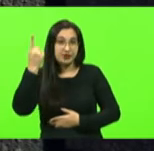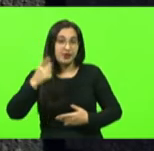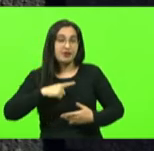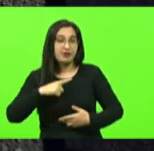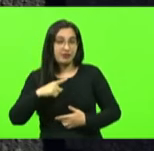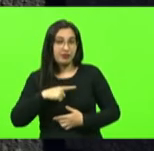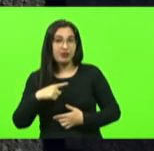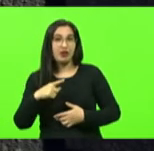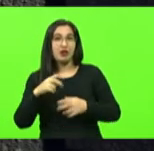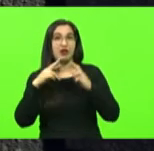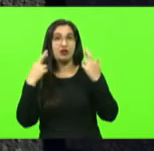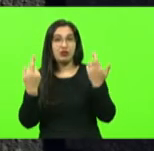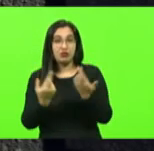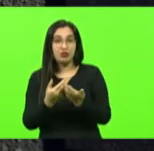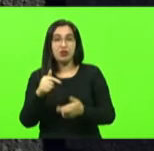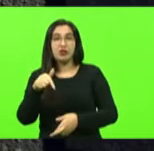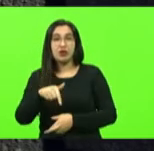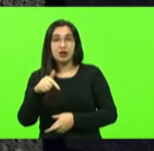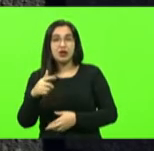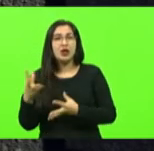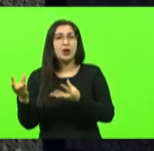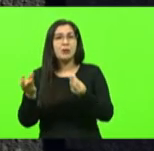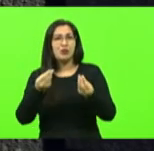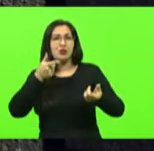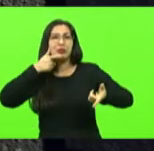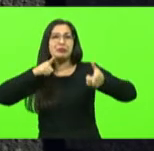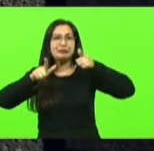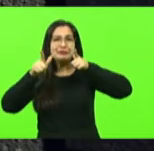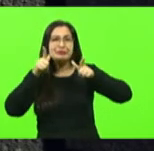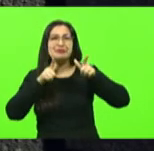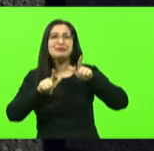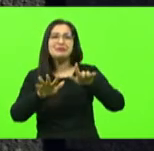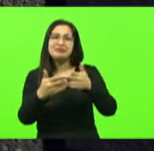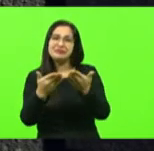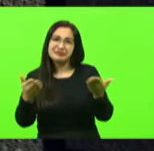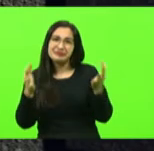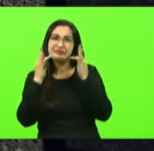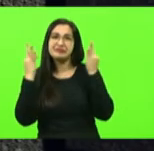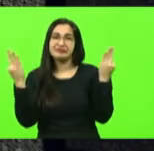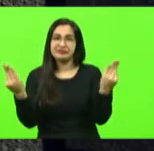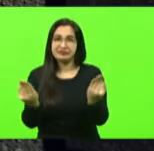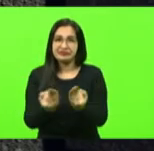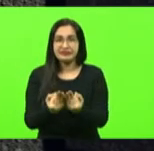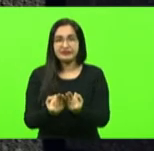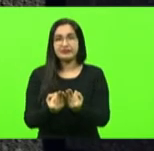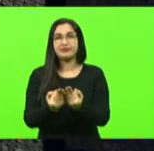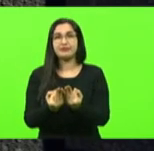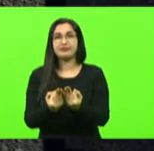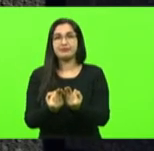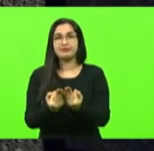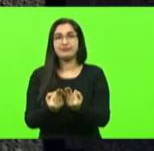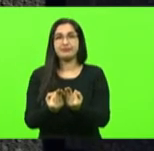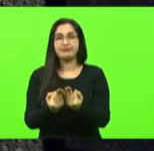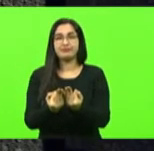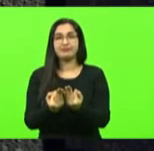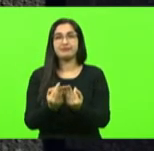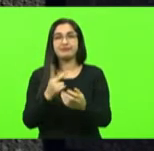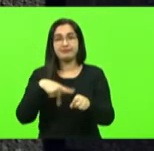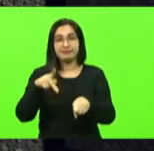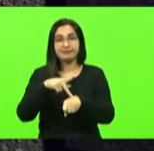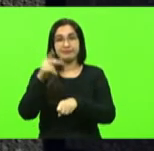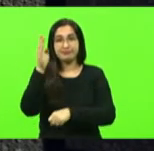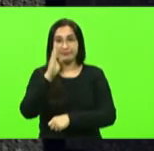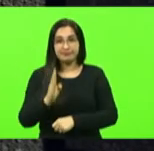conseguiu muitas e muitas conquistas para as famílias onde, a nível do país,